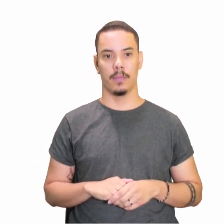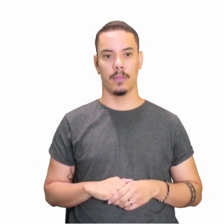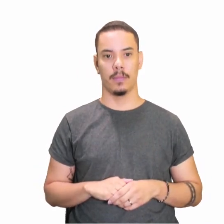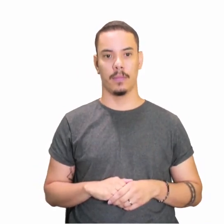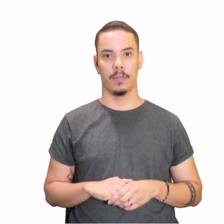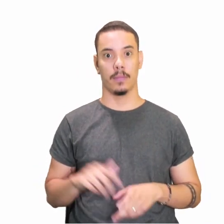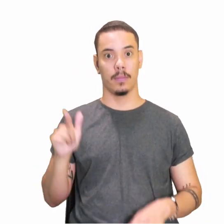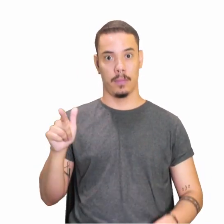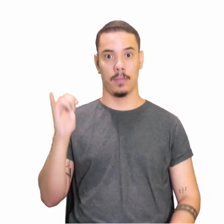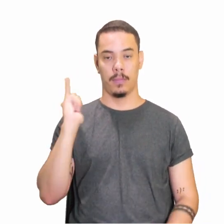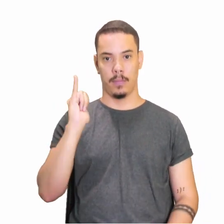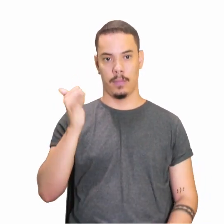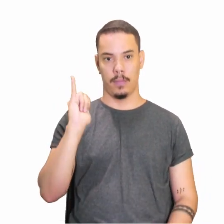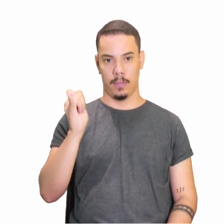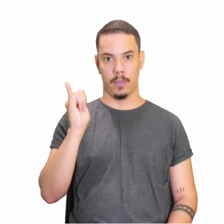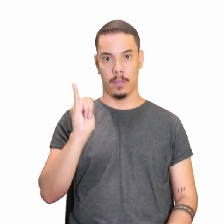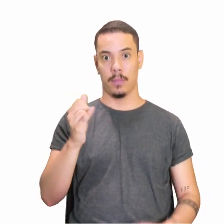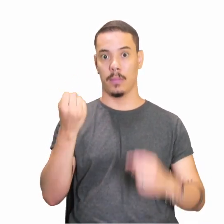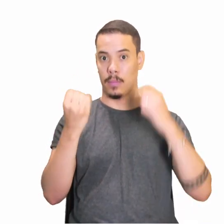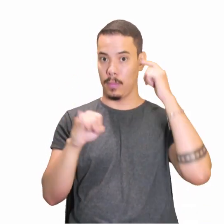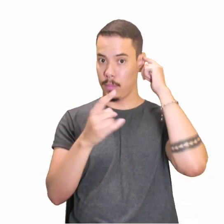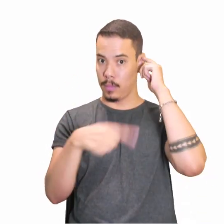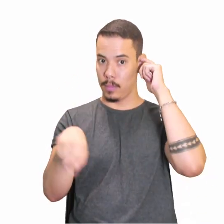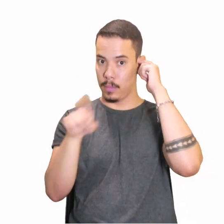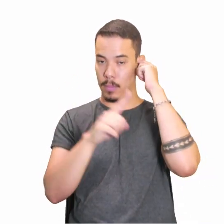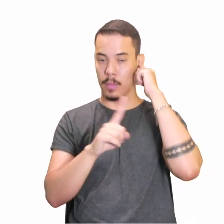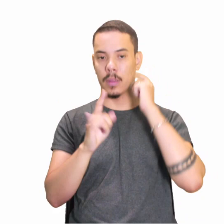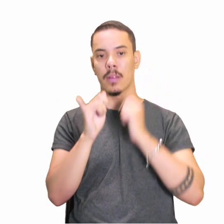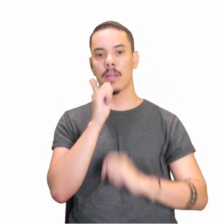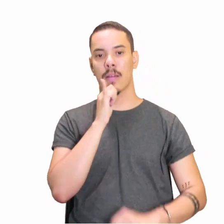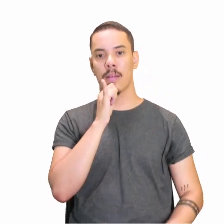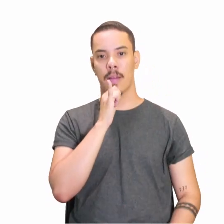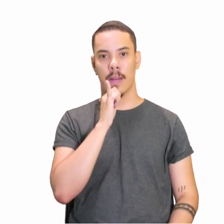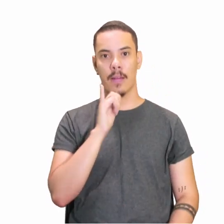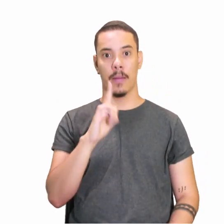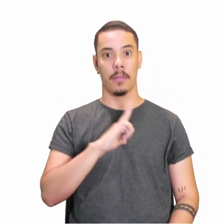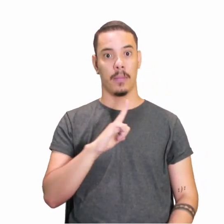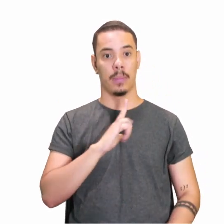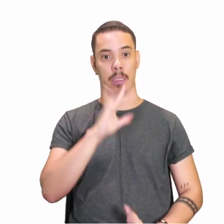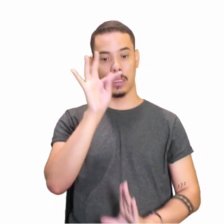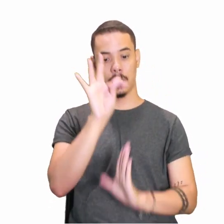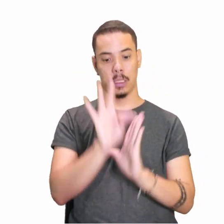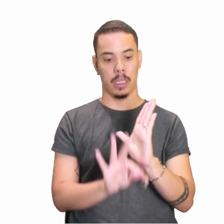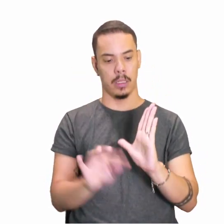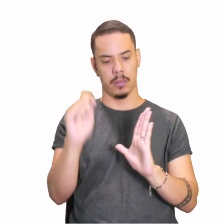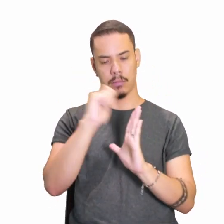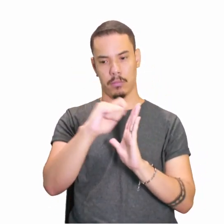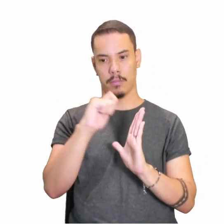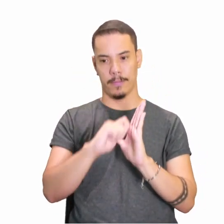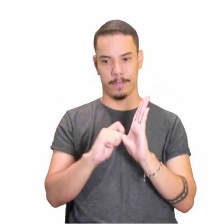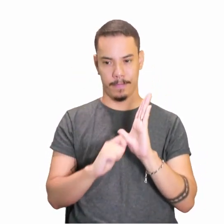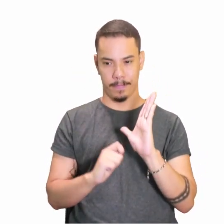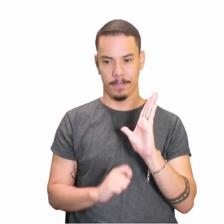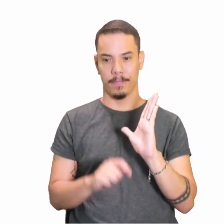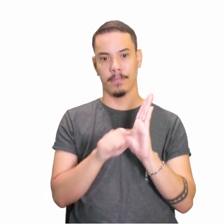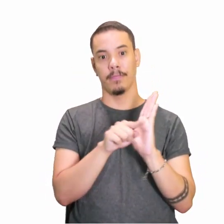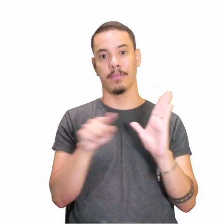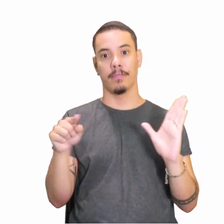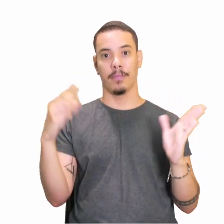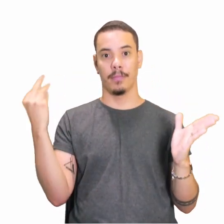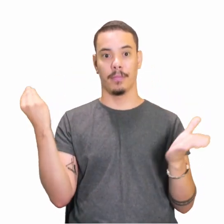Essa narrativa, quando você estiver para produzir um texto narrativo, você vai levar